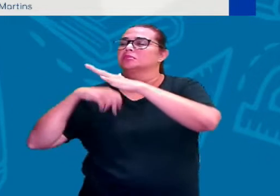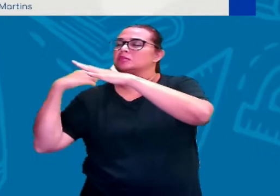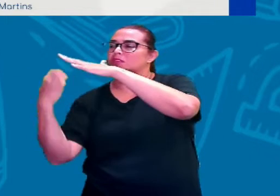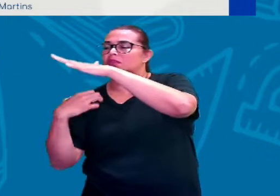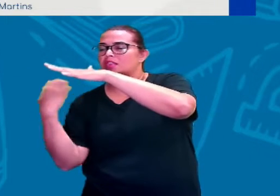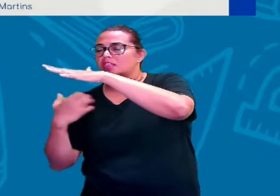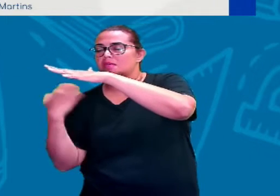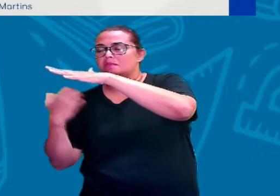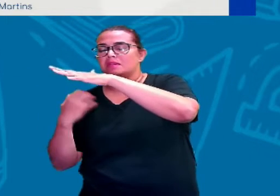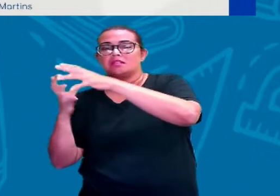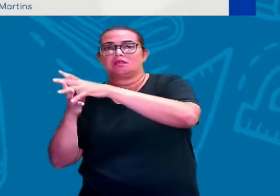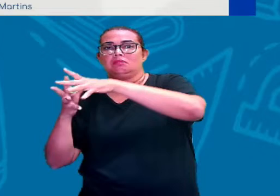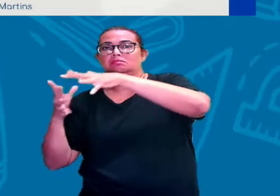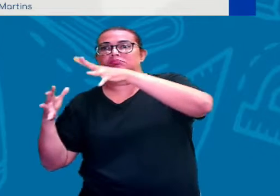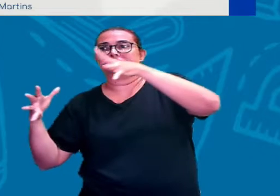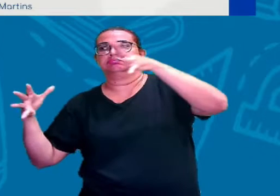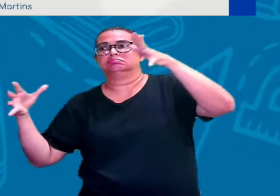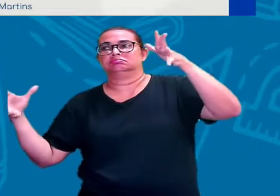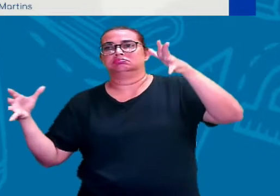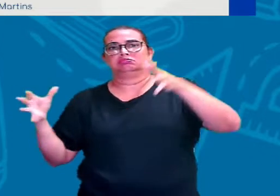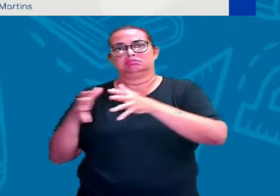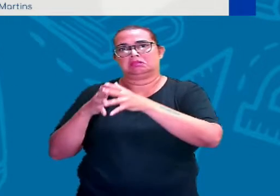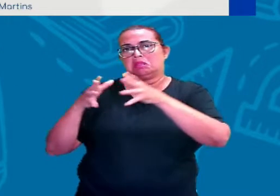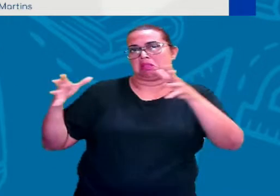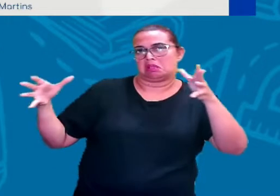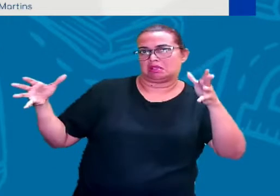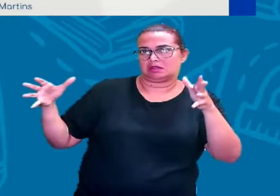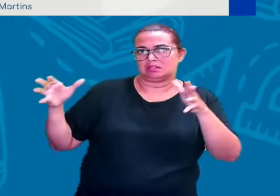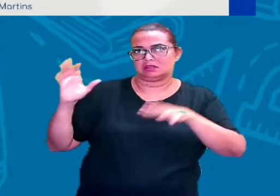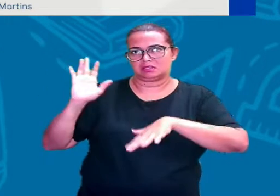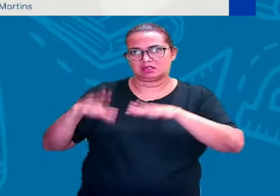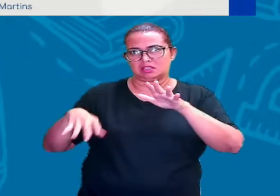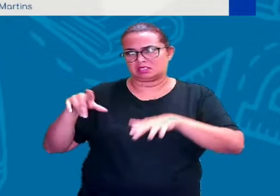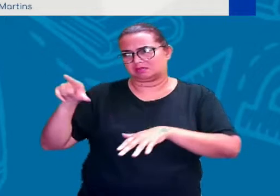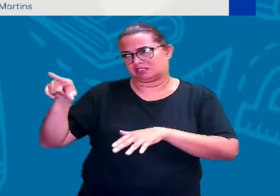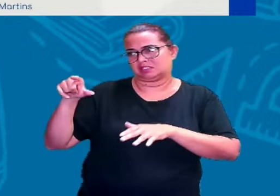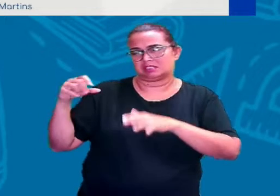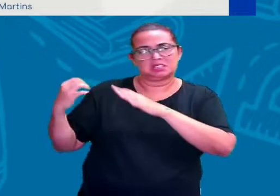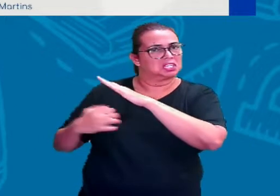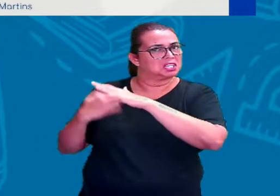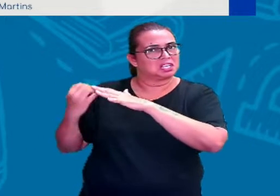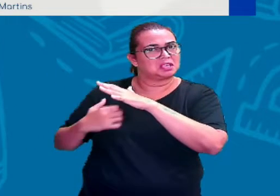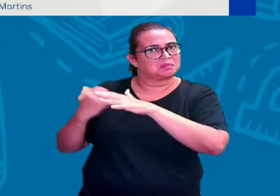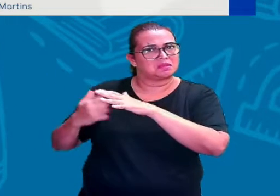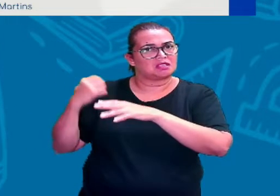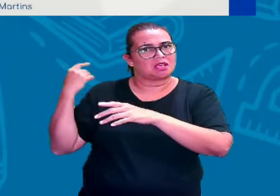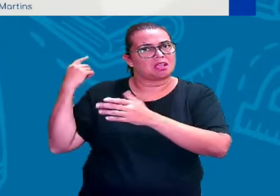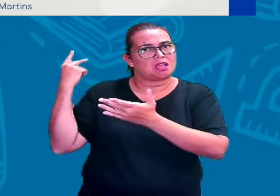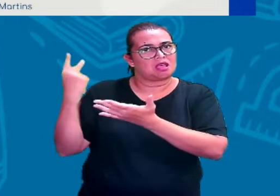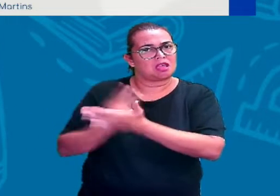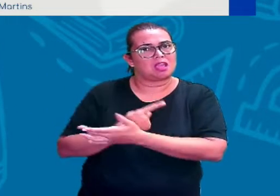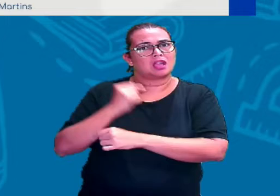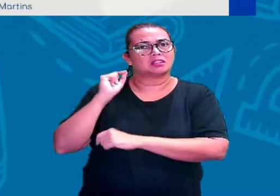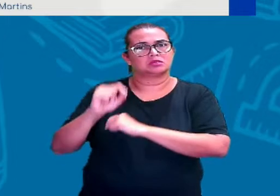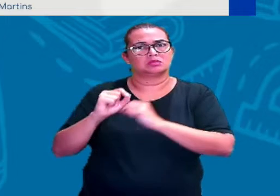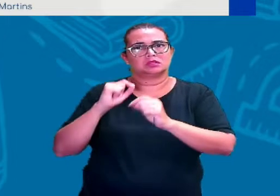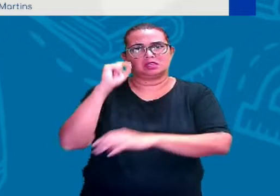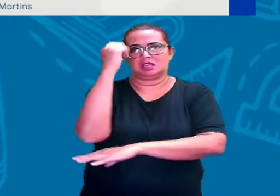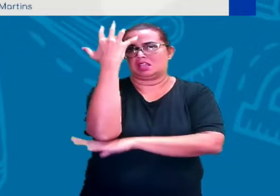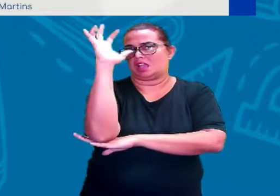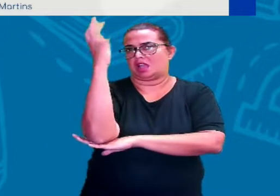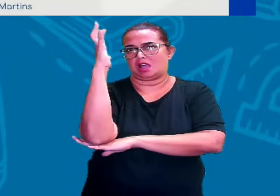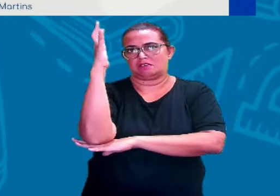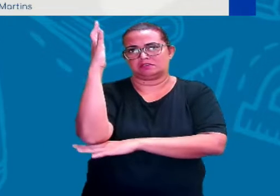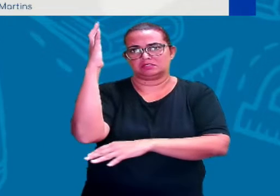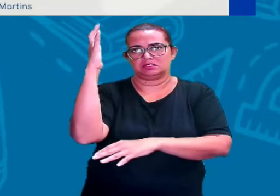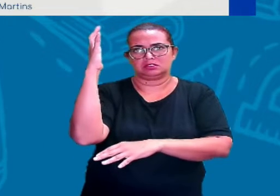querem expandir os seus negócios, né? Muitas vezes empresas irregulares, né? De madeireiras, mineradoras e